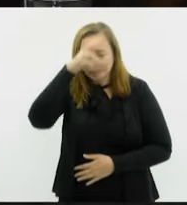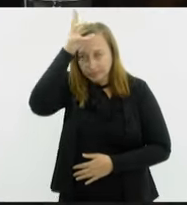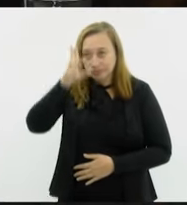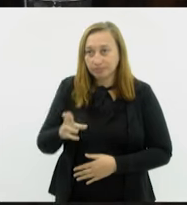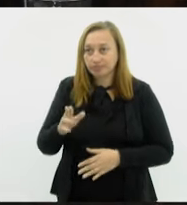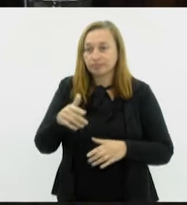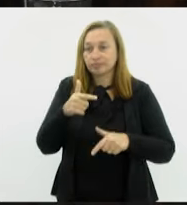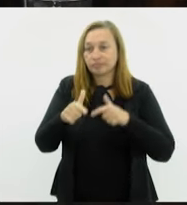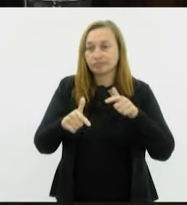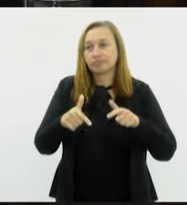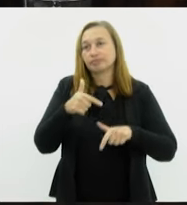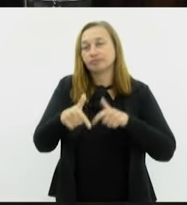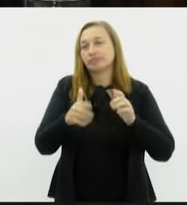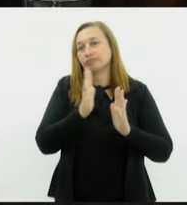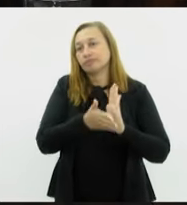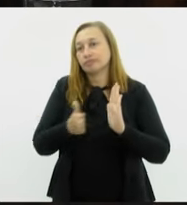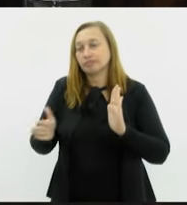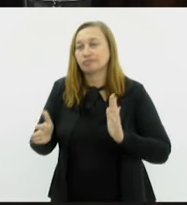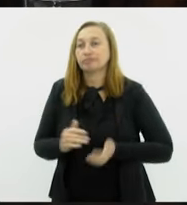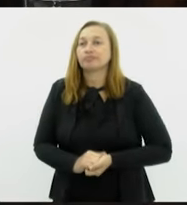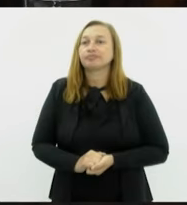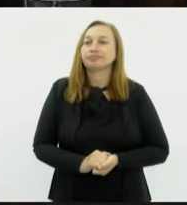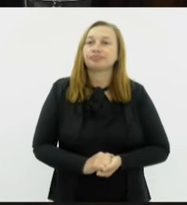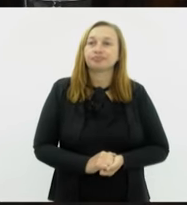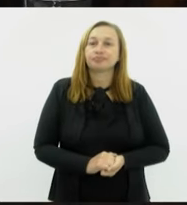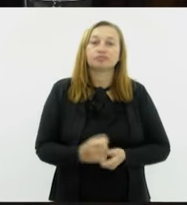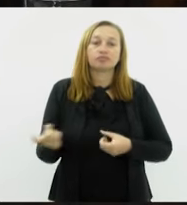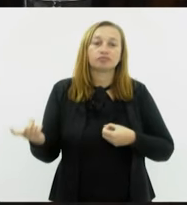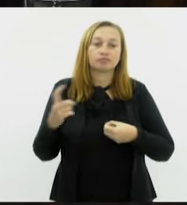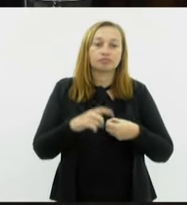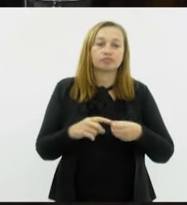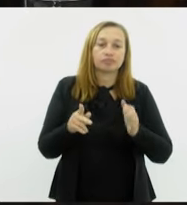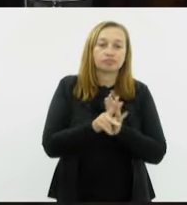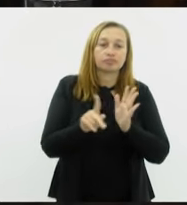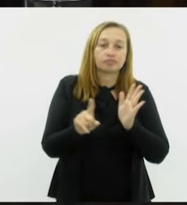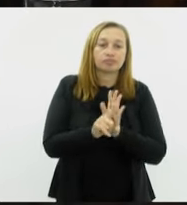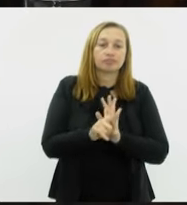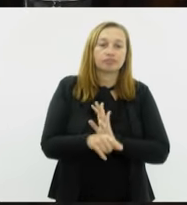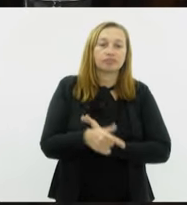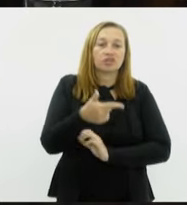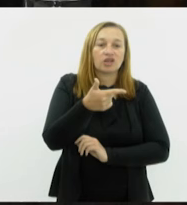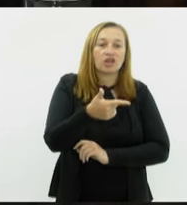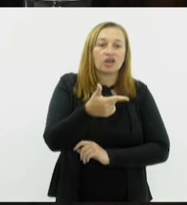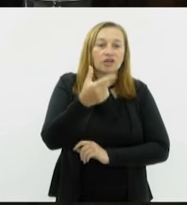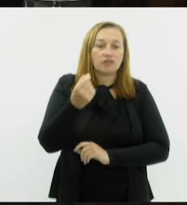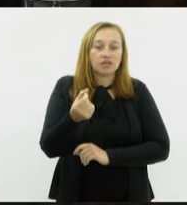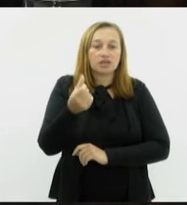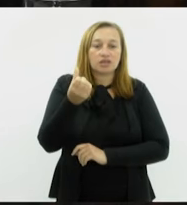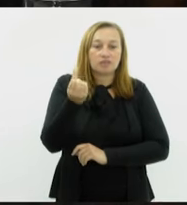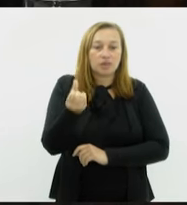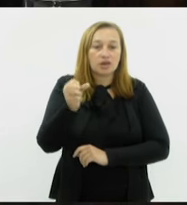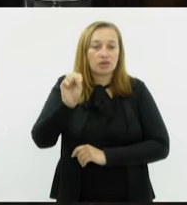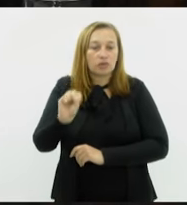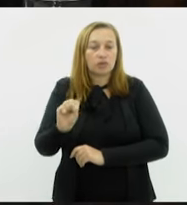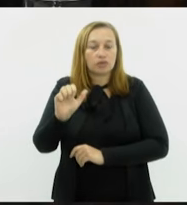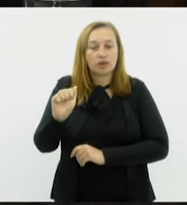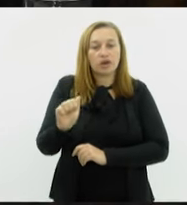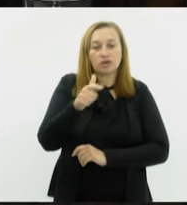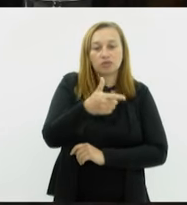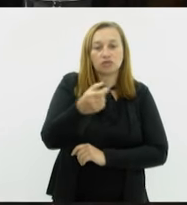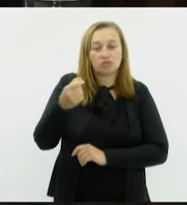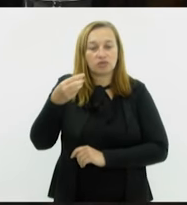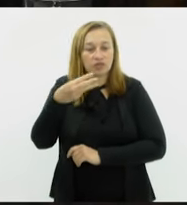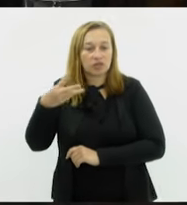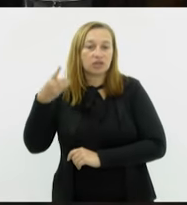trabalhos à ordem e traz de volta o projeto de lei 2068-A, de 23, de autoria do deputado